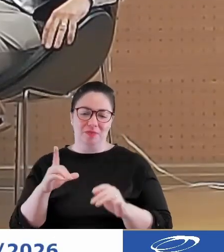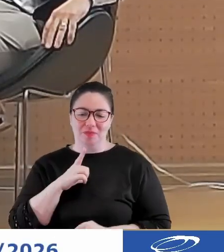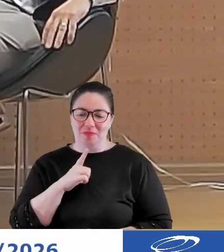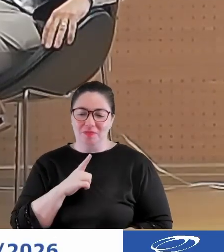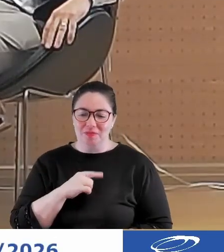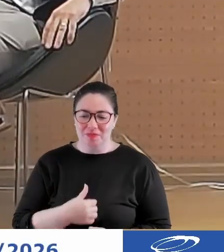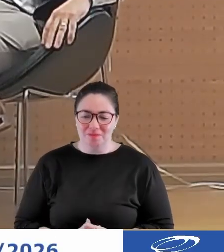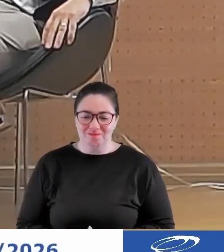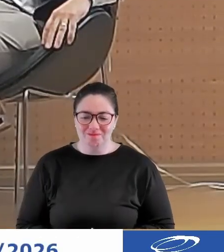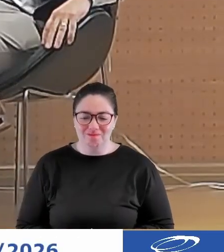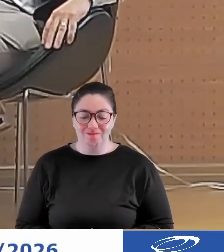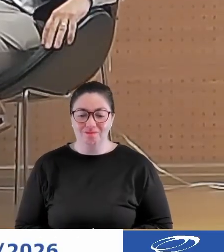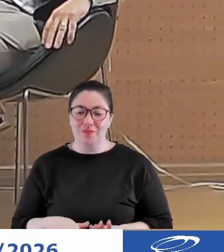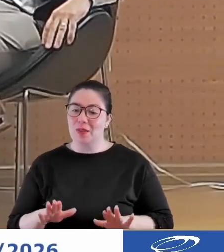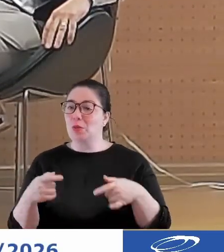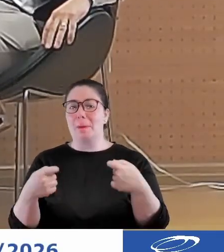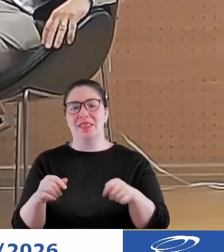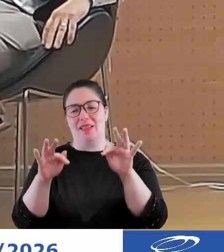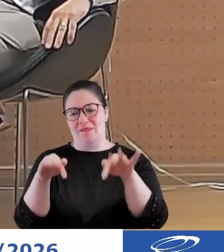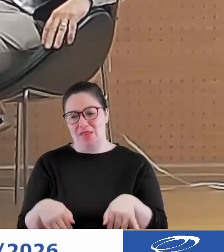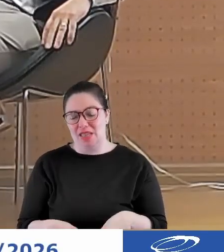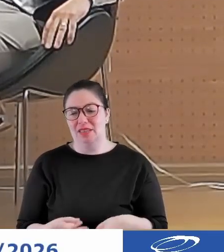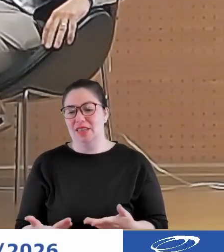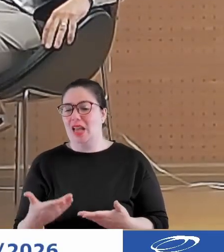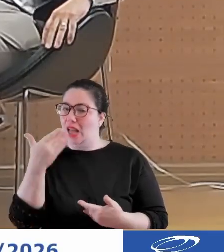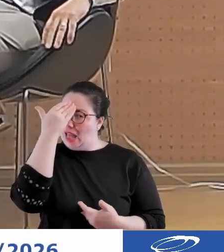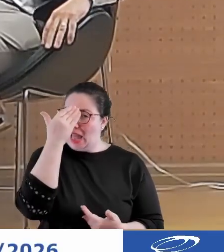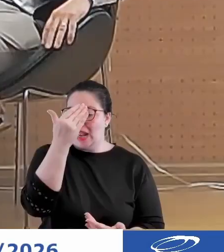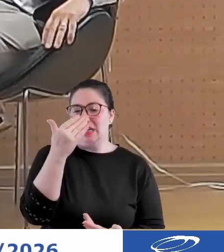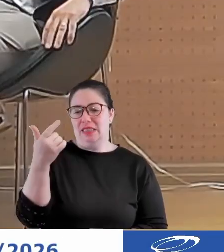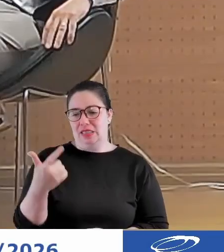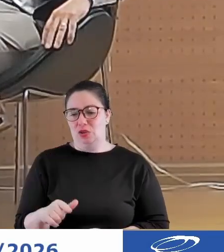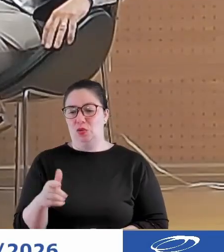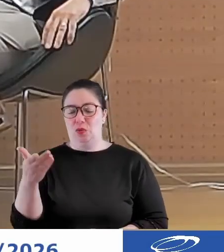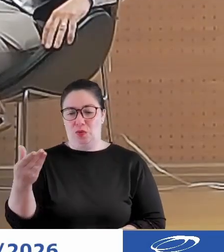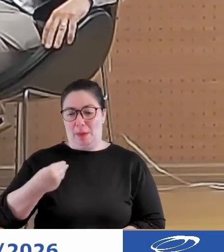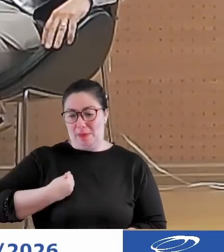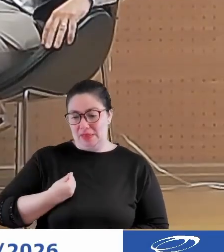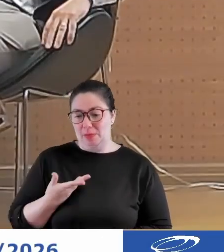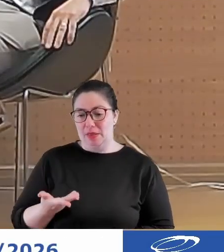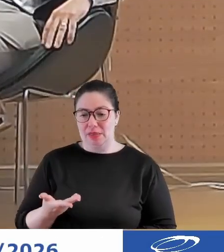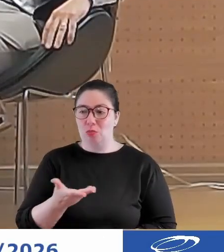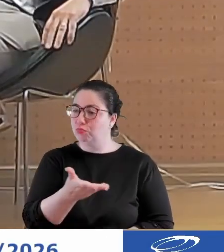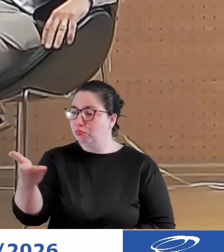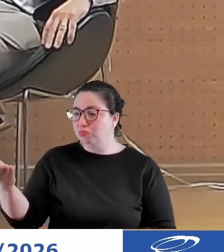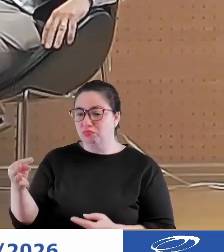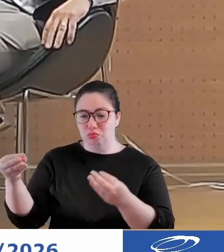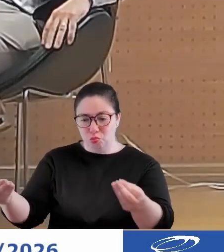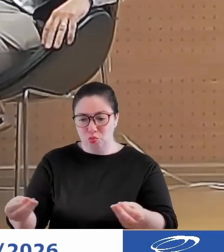mas infelizmente eu vou precisar encerrar. Eu gostaria de agradecer mais uma vez a presença de todos e todas aqui no auditório,